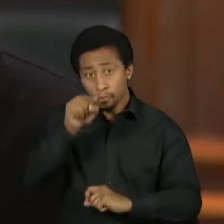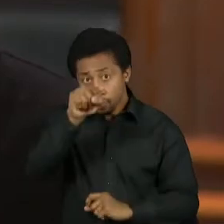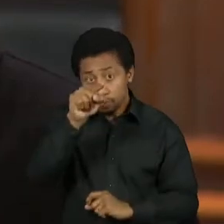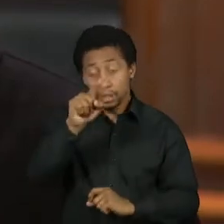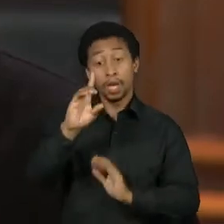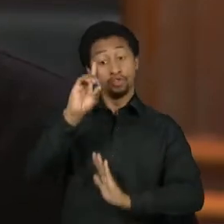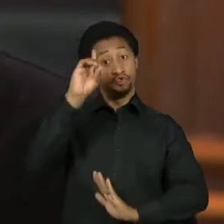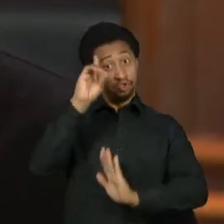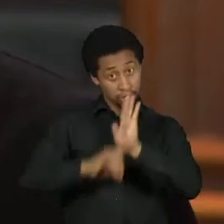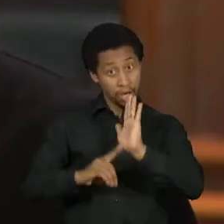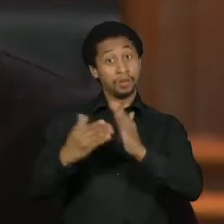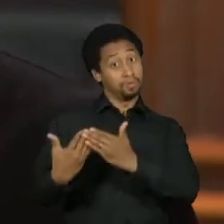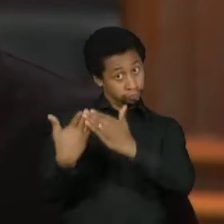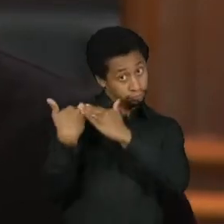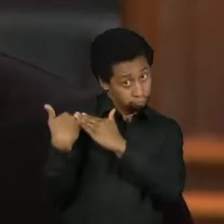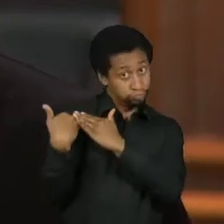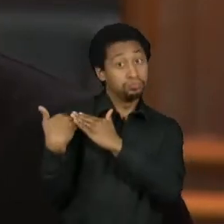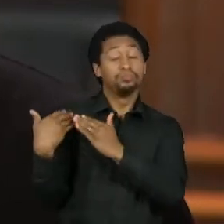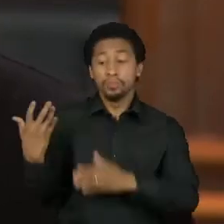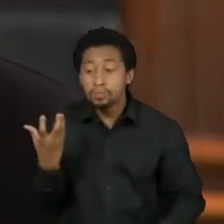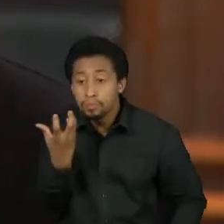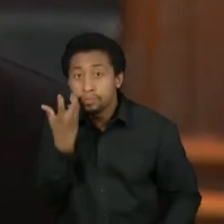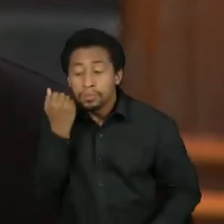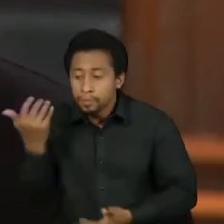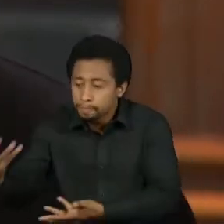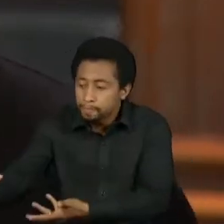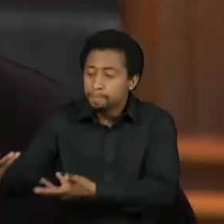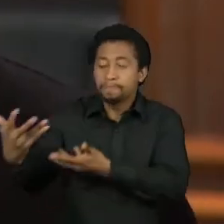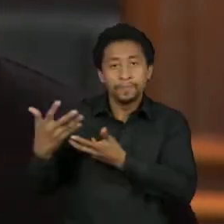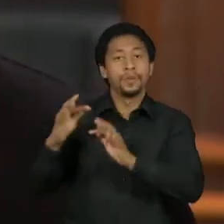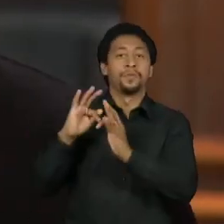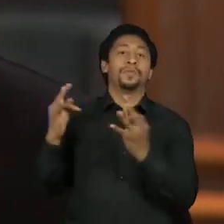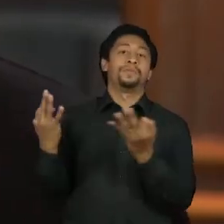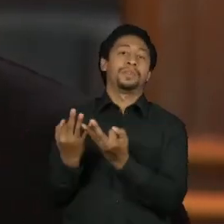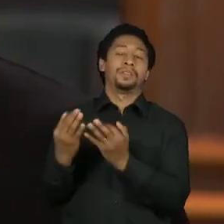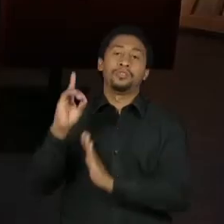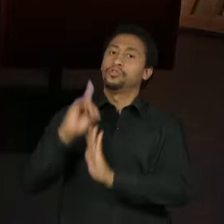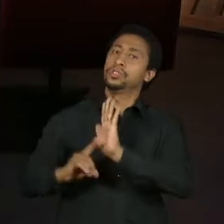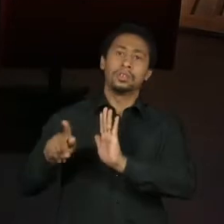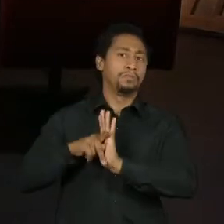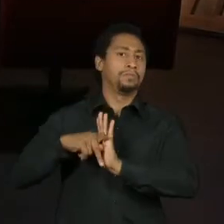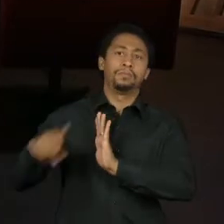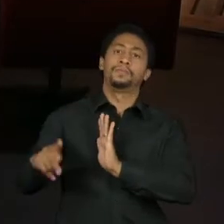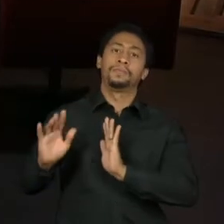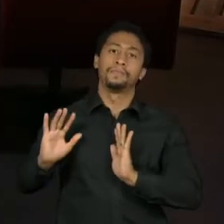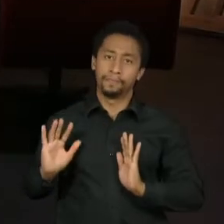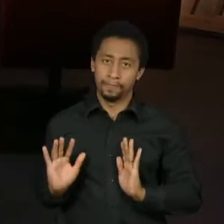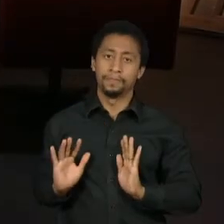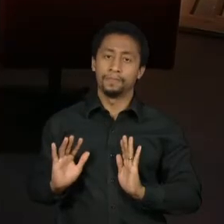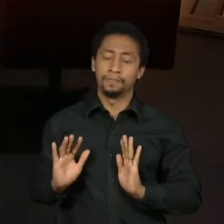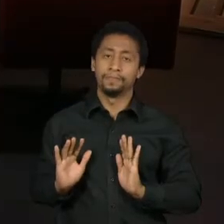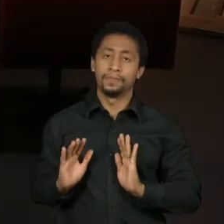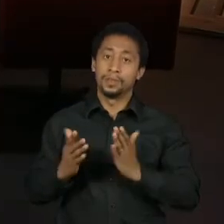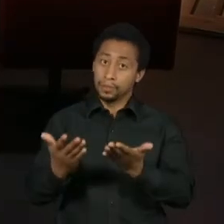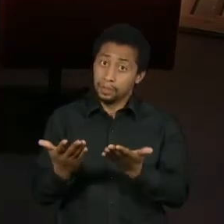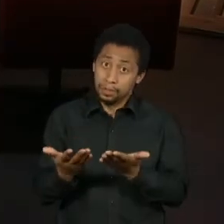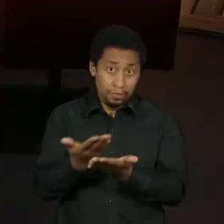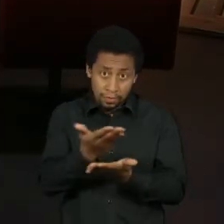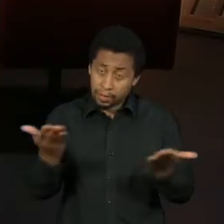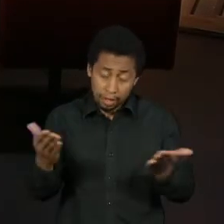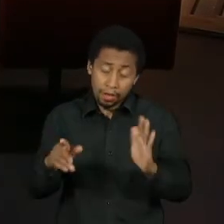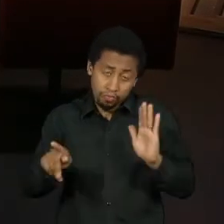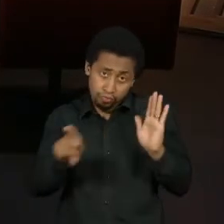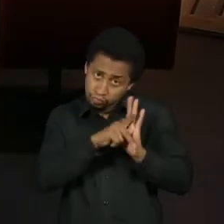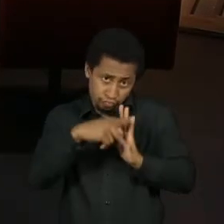de ver que o direito de uma criança ter uma família é mais do que objetos você tem que seu